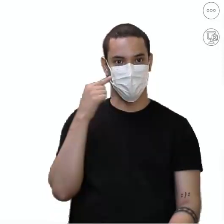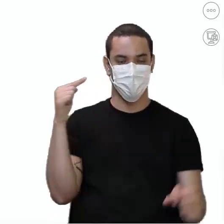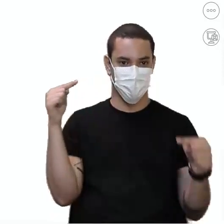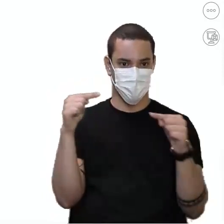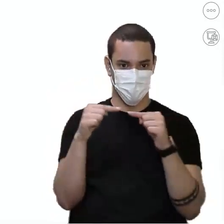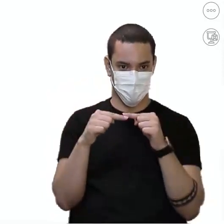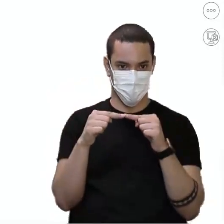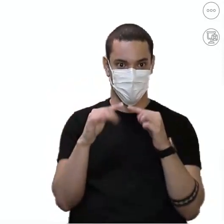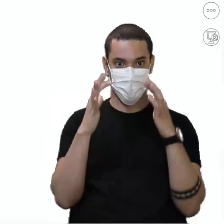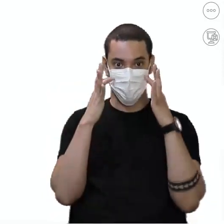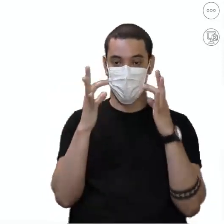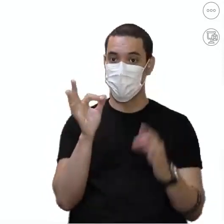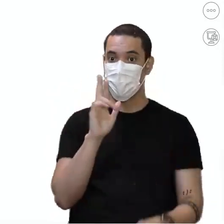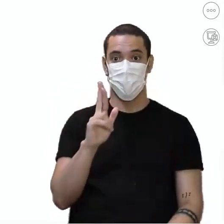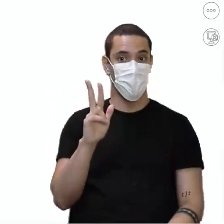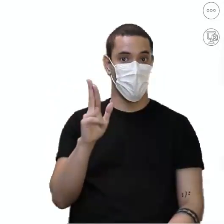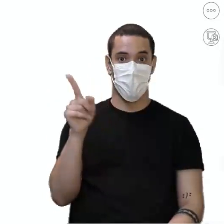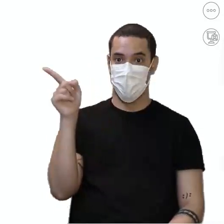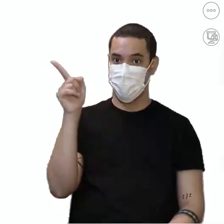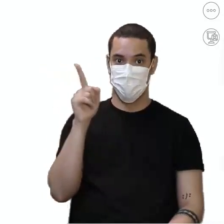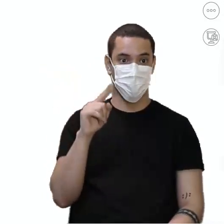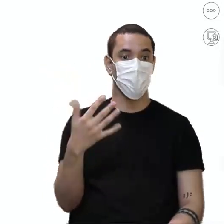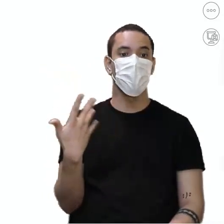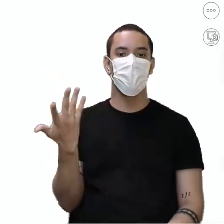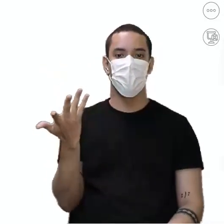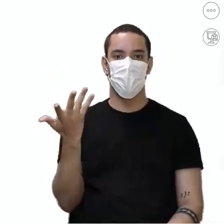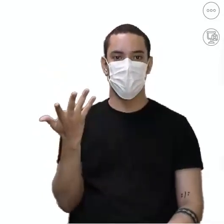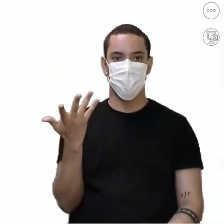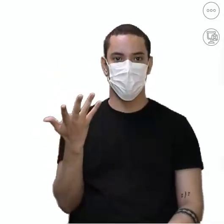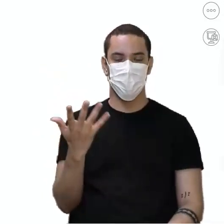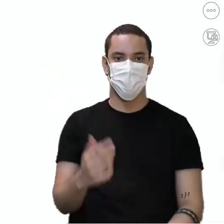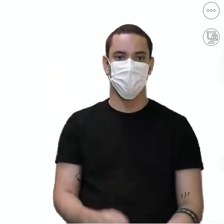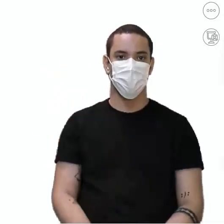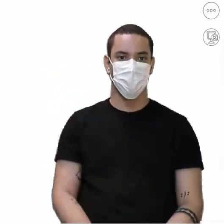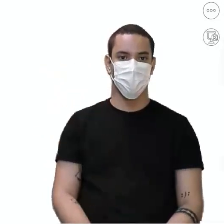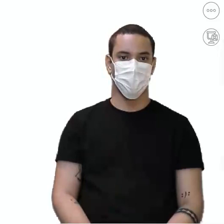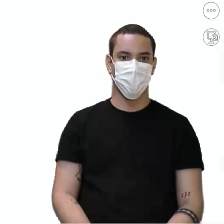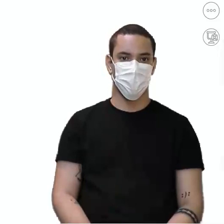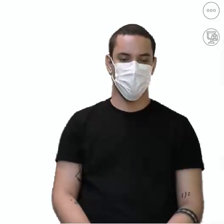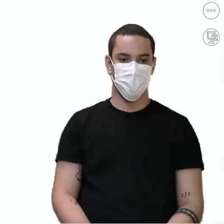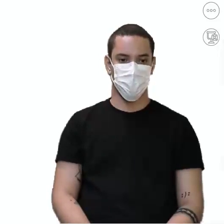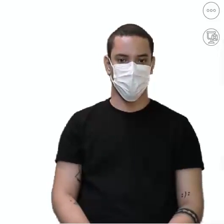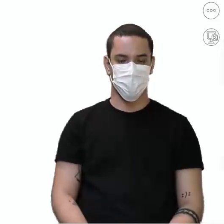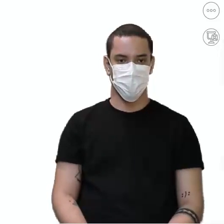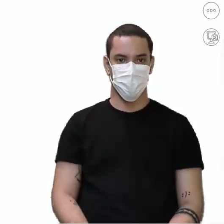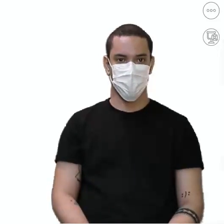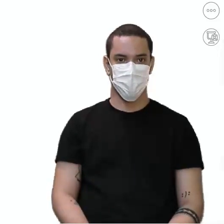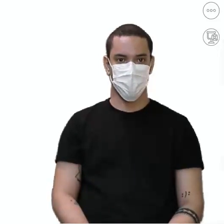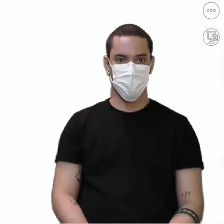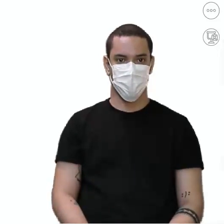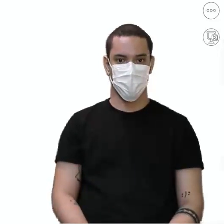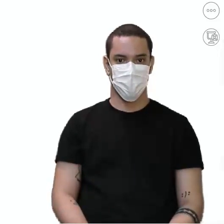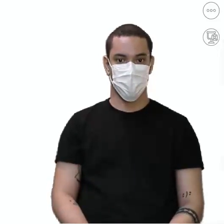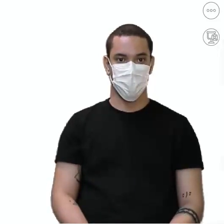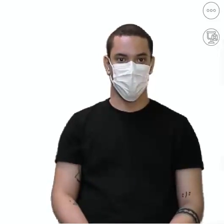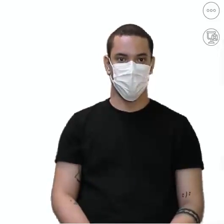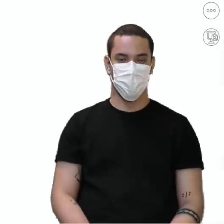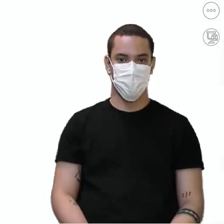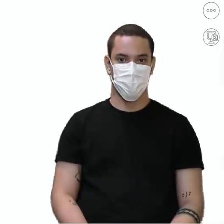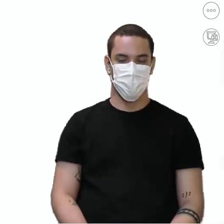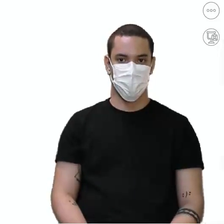concordância. Não é uma vez. Não são diversas vezes. Várias vezes. São algumas vezes,